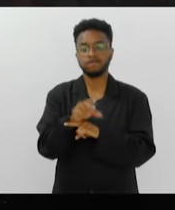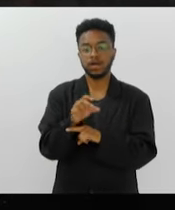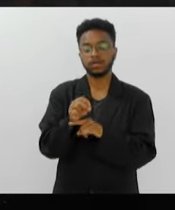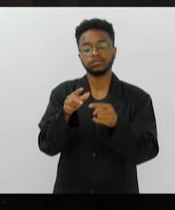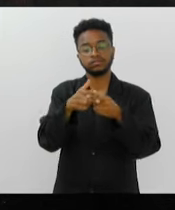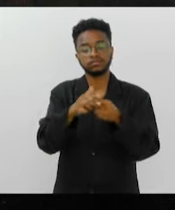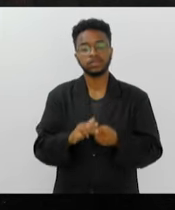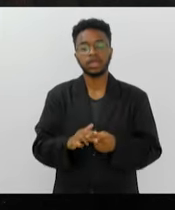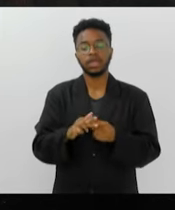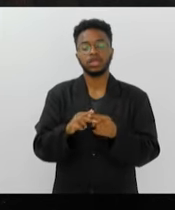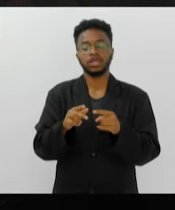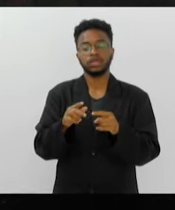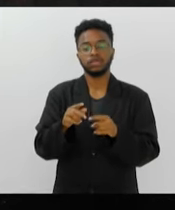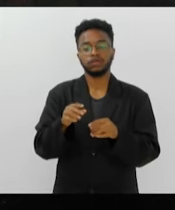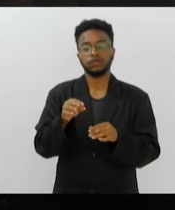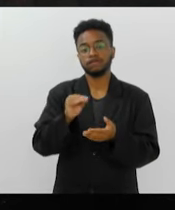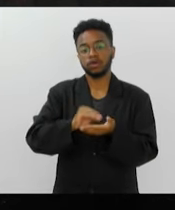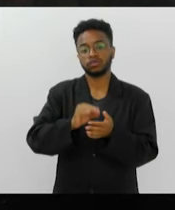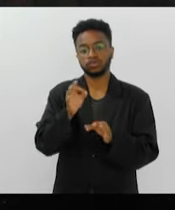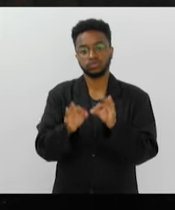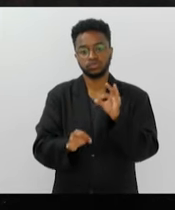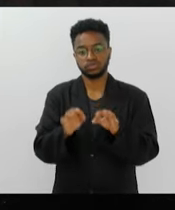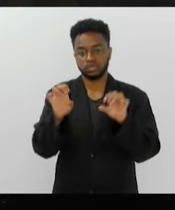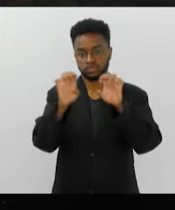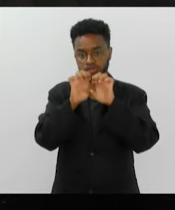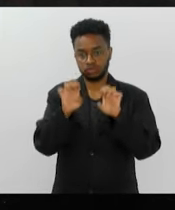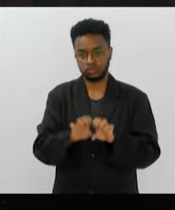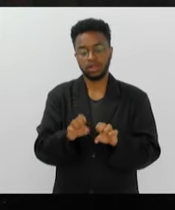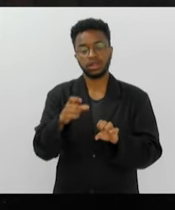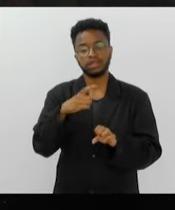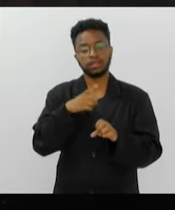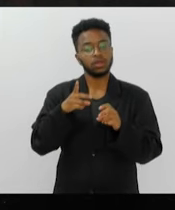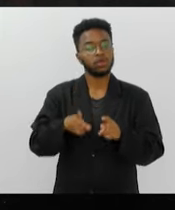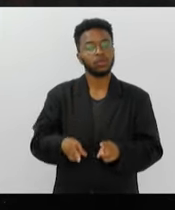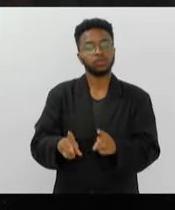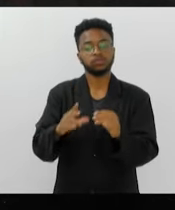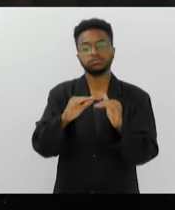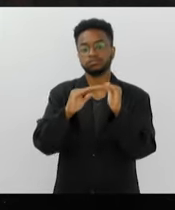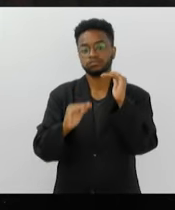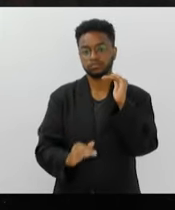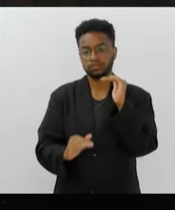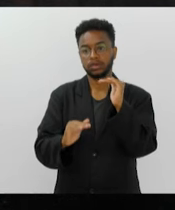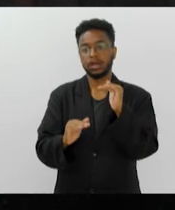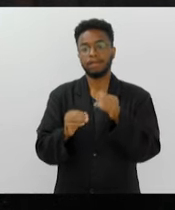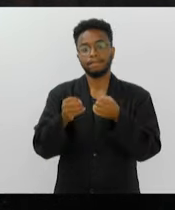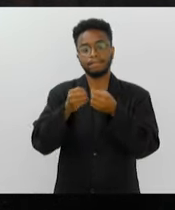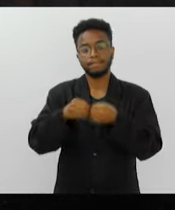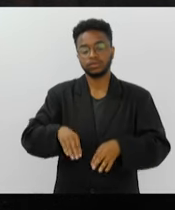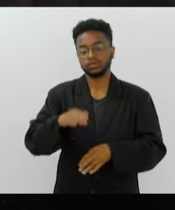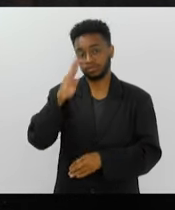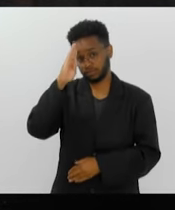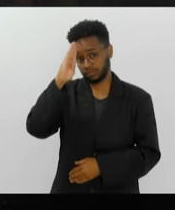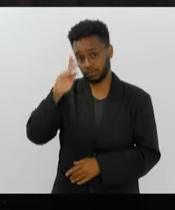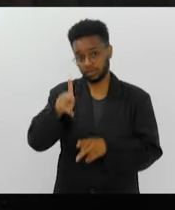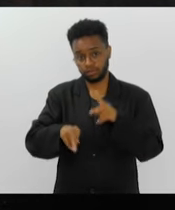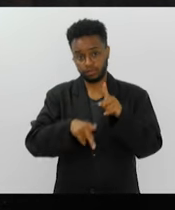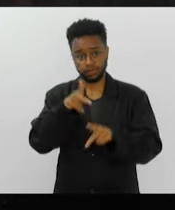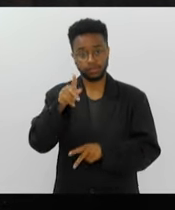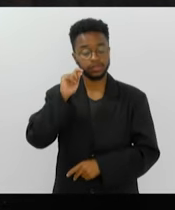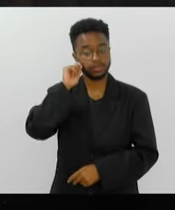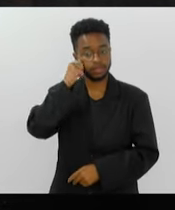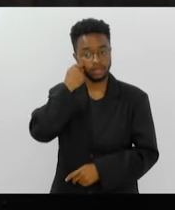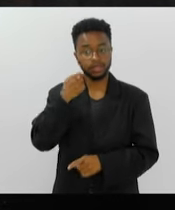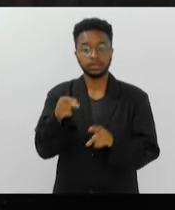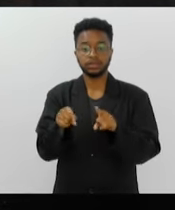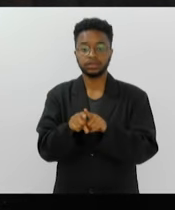estruturais que são responsáveis pela perpetuação de assimetrias que atingem especialmente a população negra e que tem